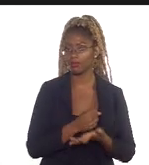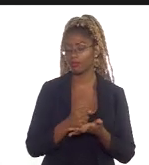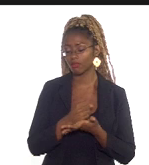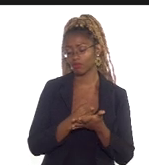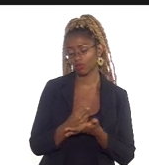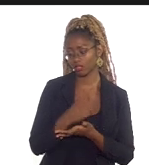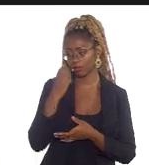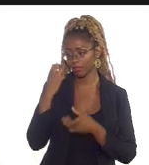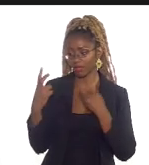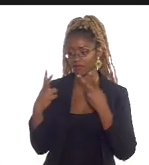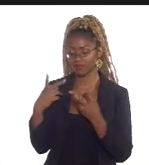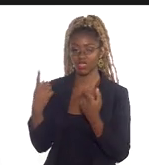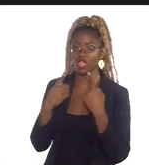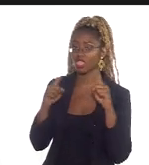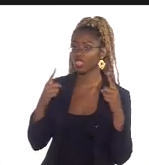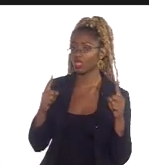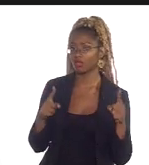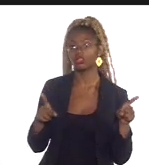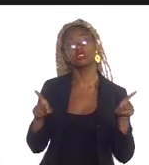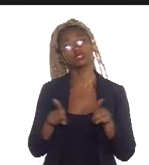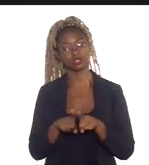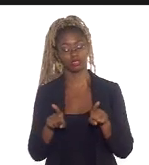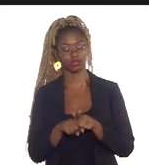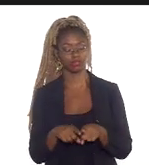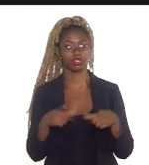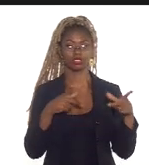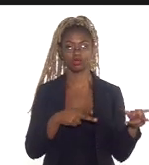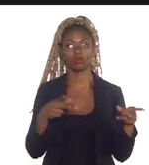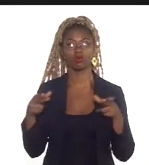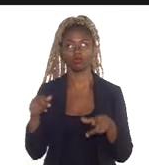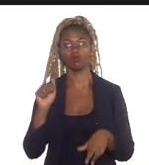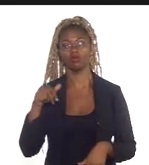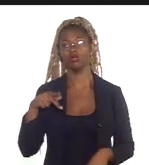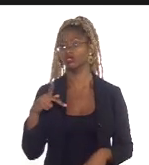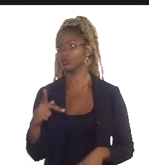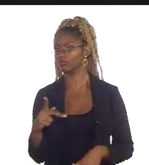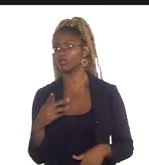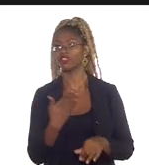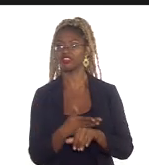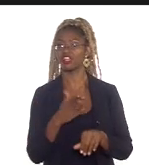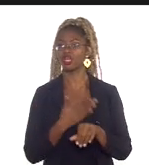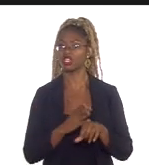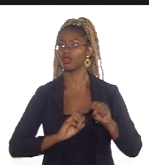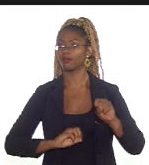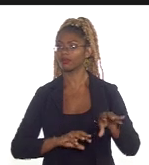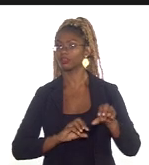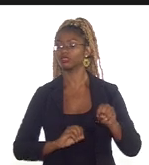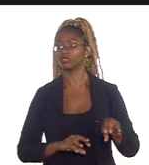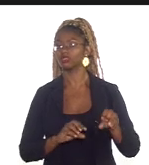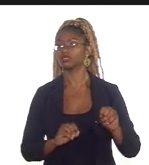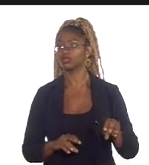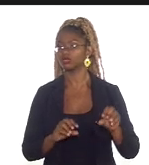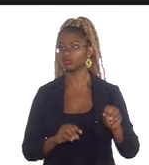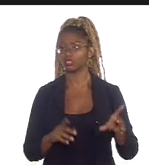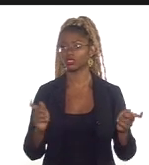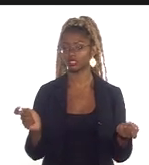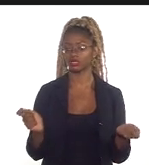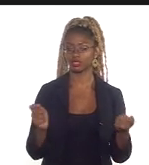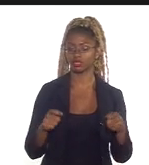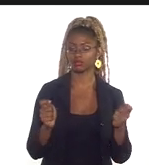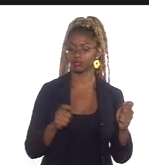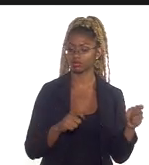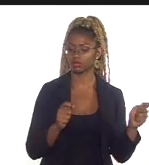por fim, da mesma forma que a ANP vai dar programas de treinamento, de